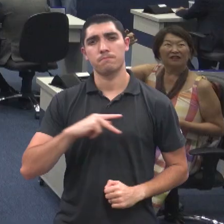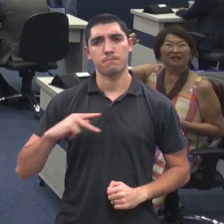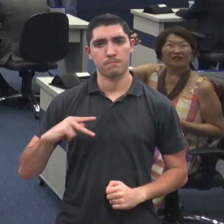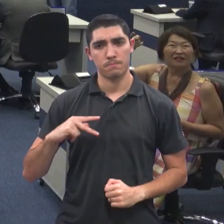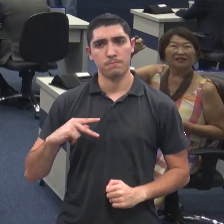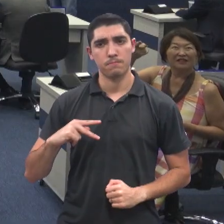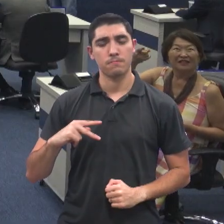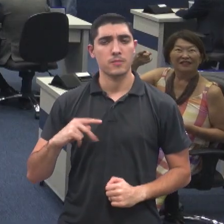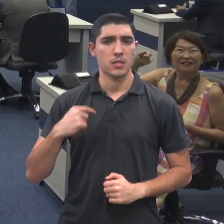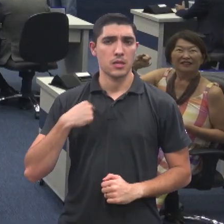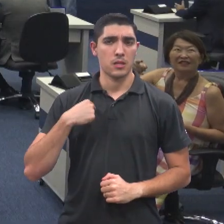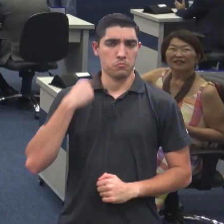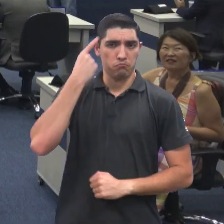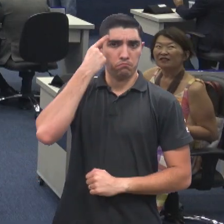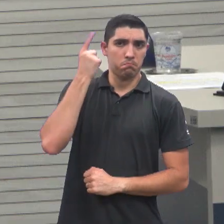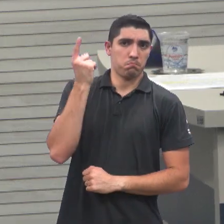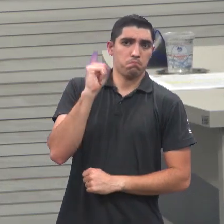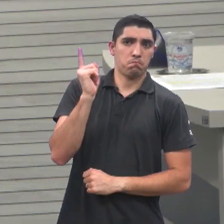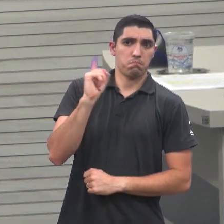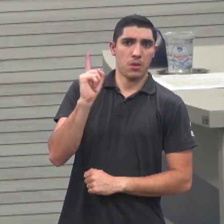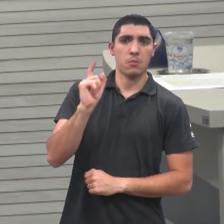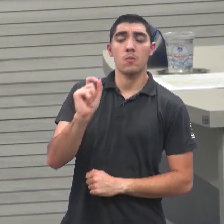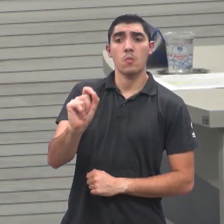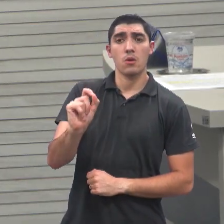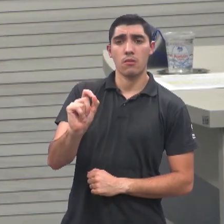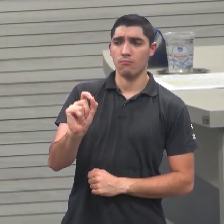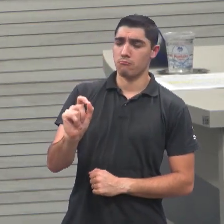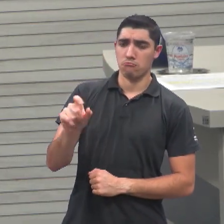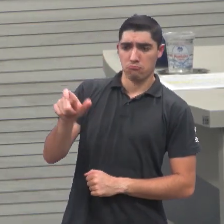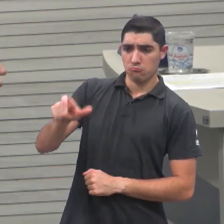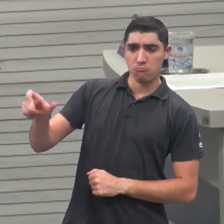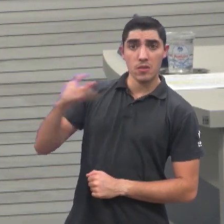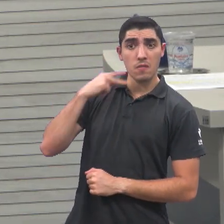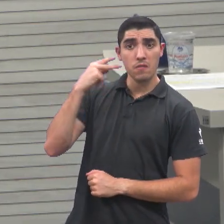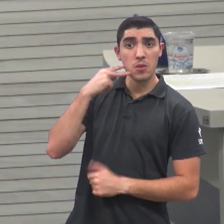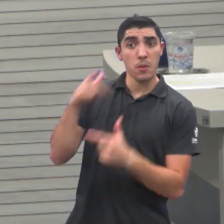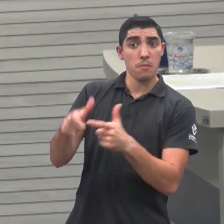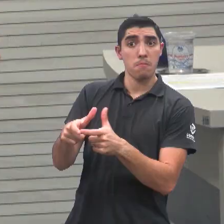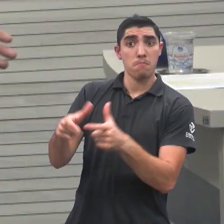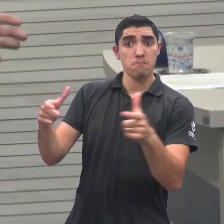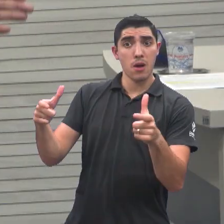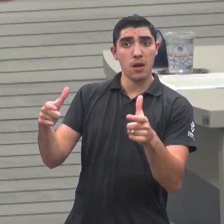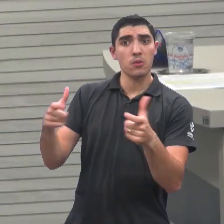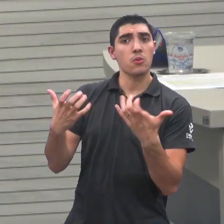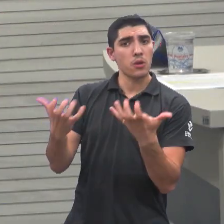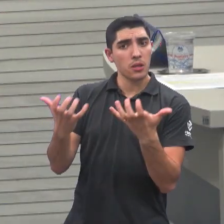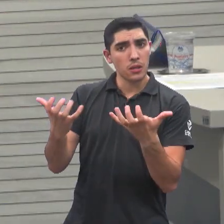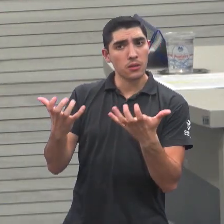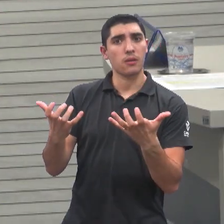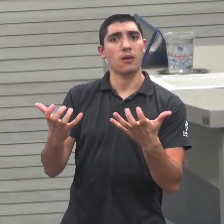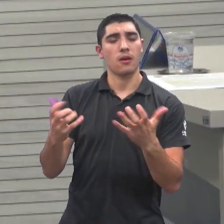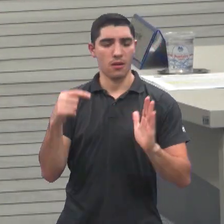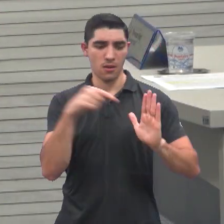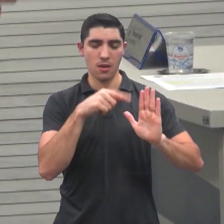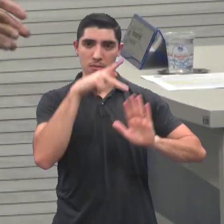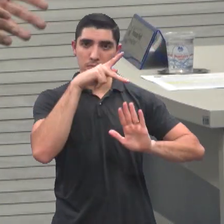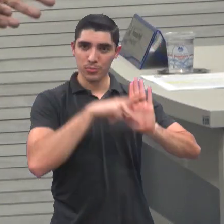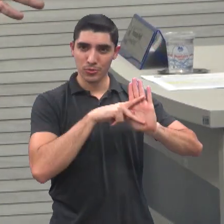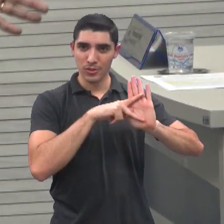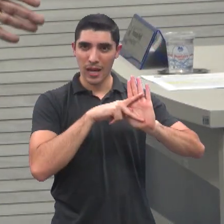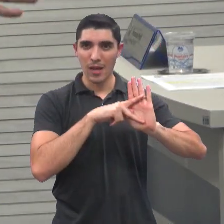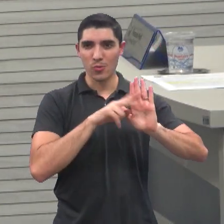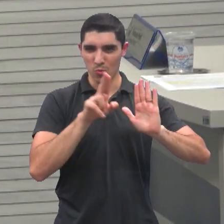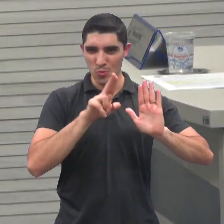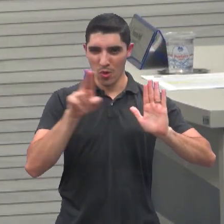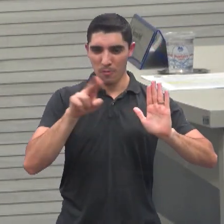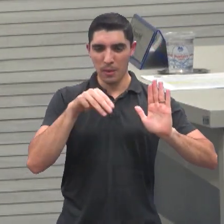sabia, mas a maioria dos vereadores estão interessados também em ser coautores do projeto do Mr. Mu.